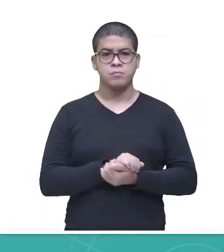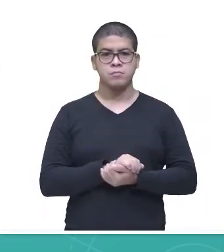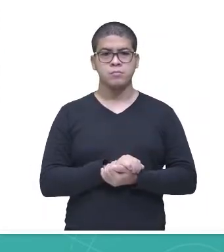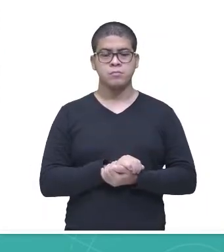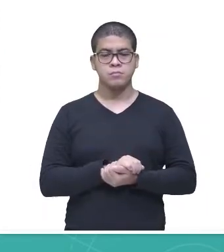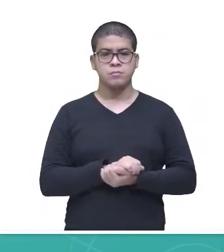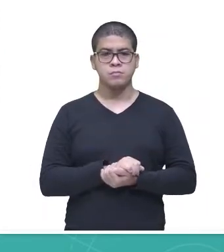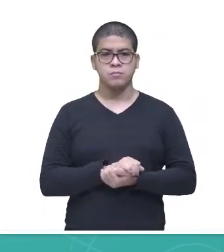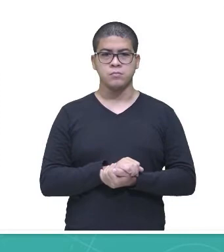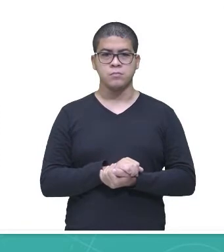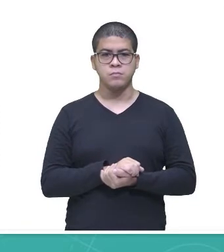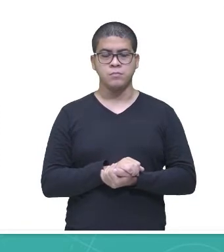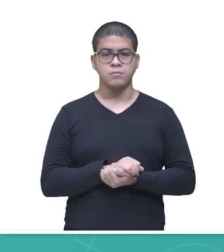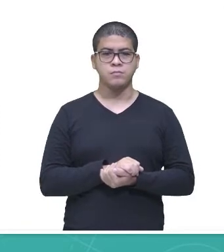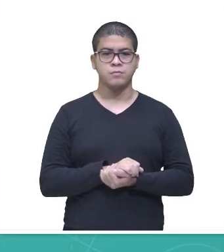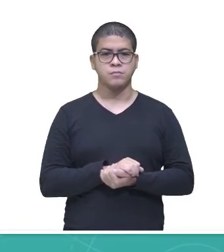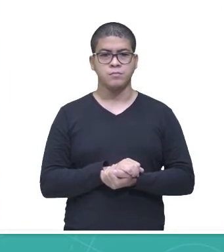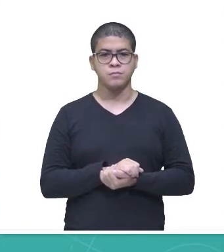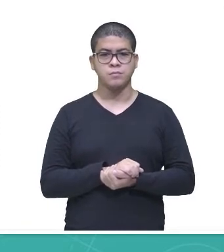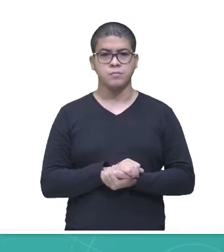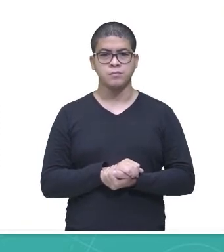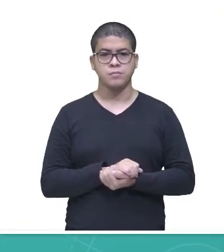Então, a gente vai ter